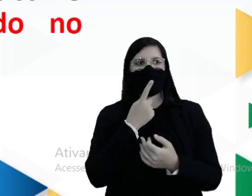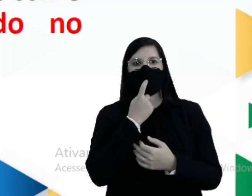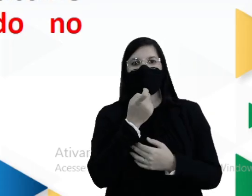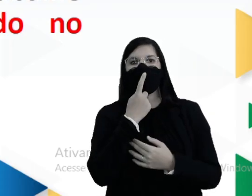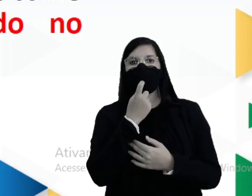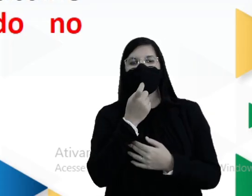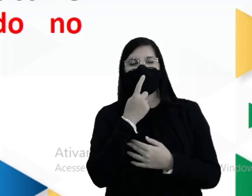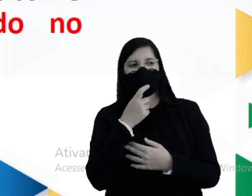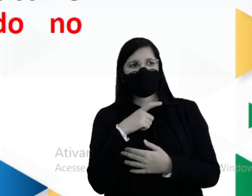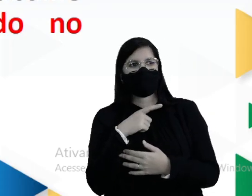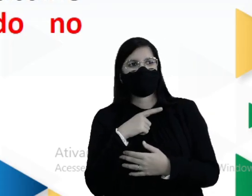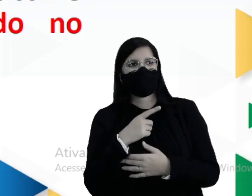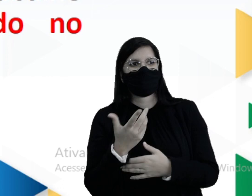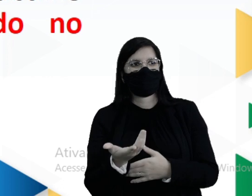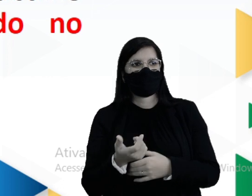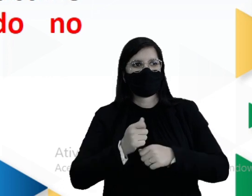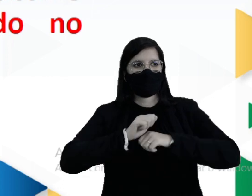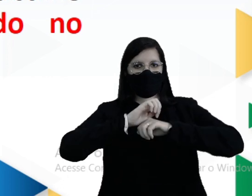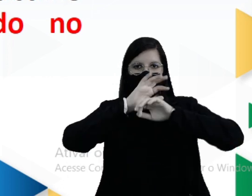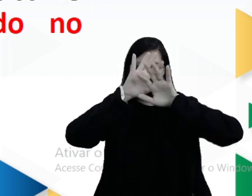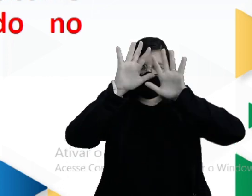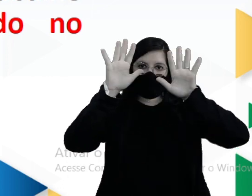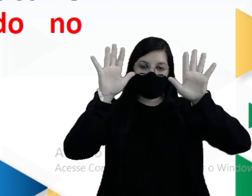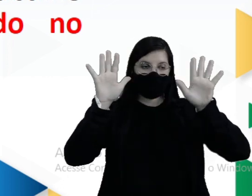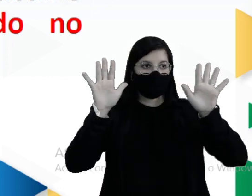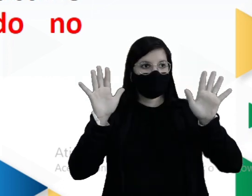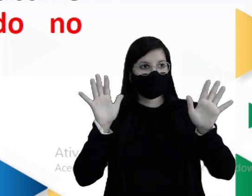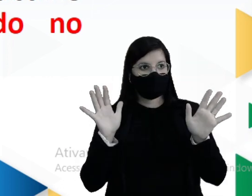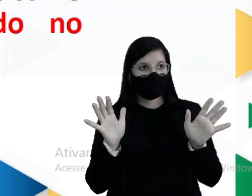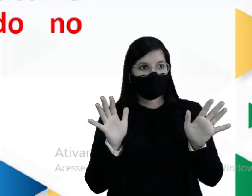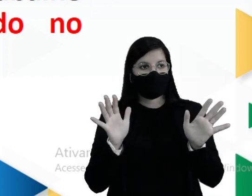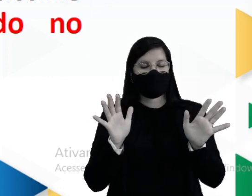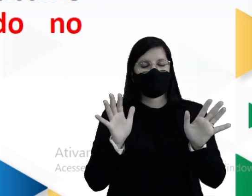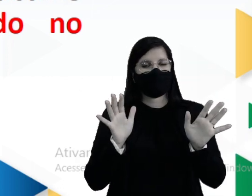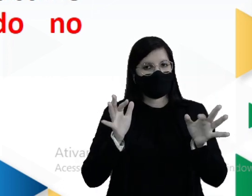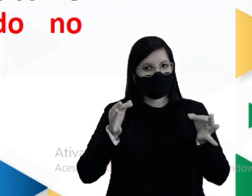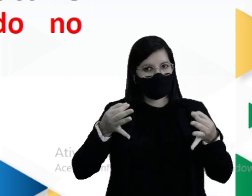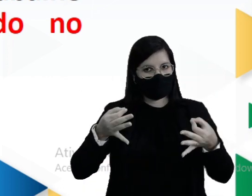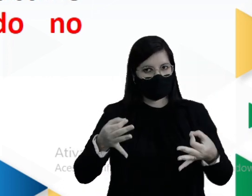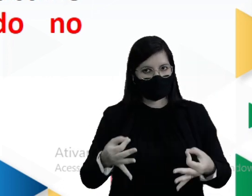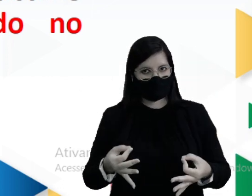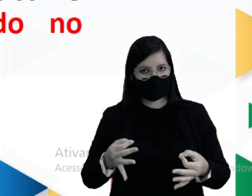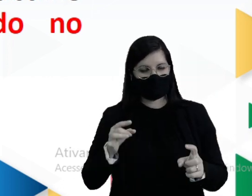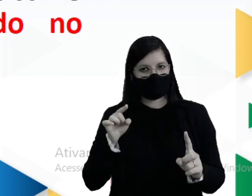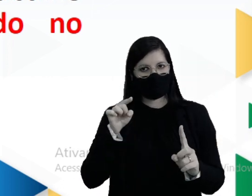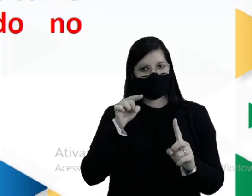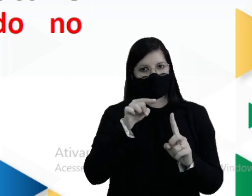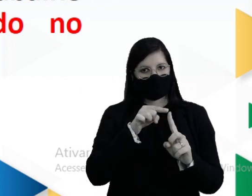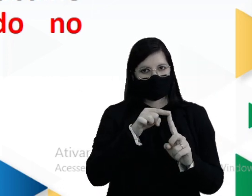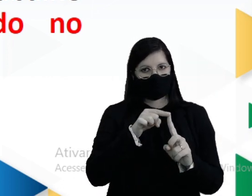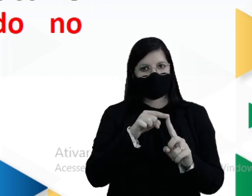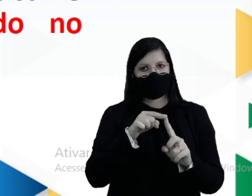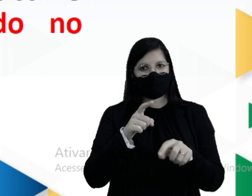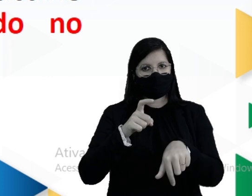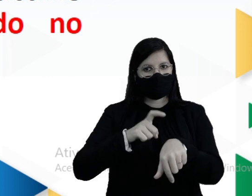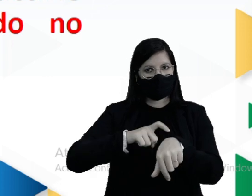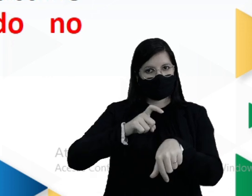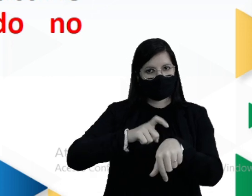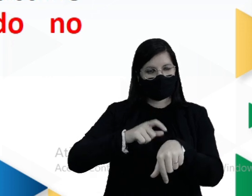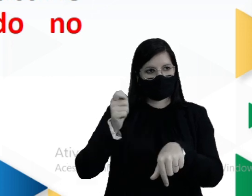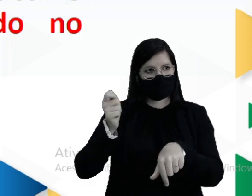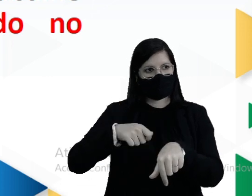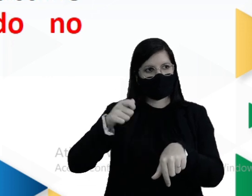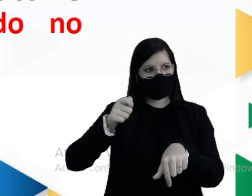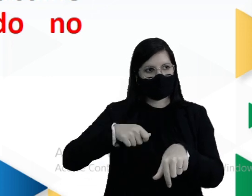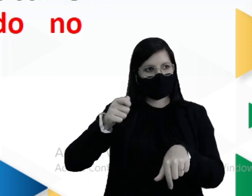acompanhe, clareza, que é o claro, conciso, objetivo e o tempo disponível.